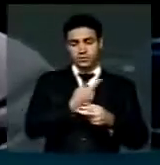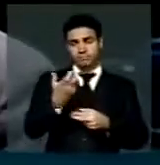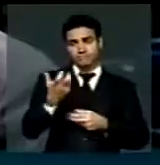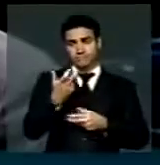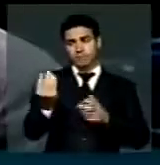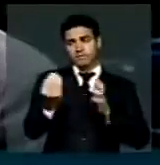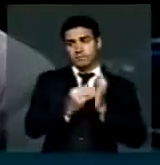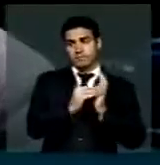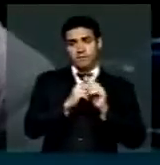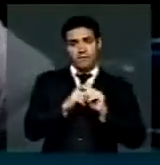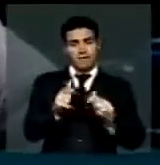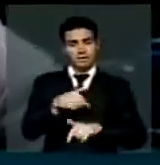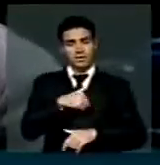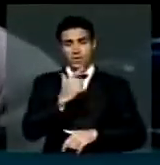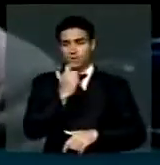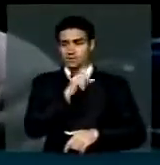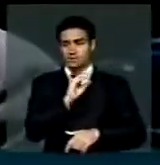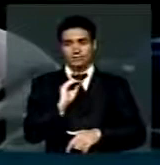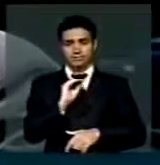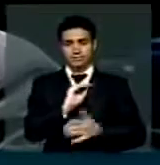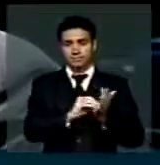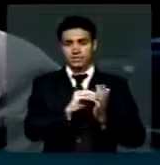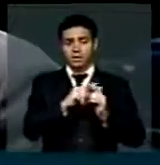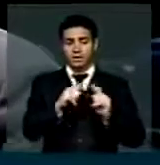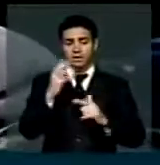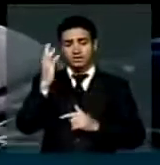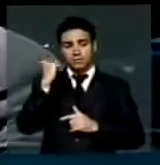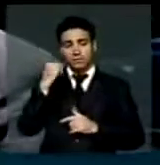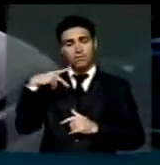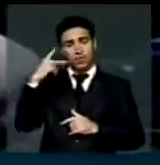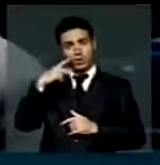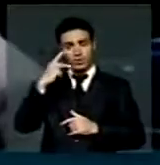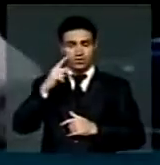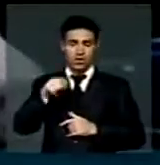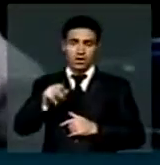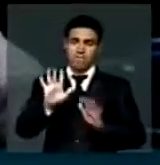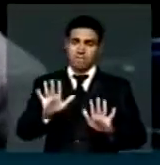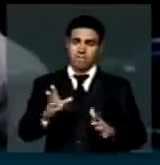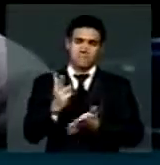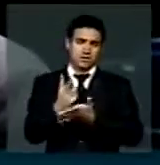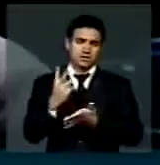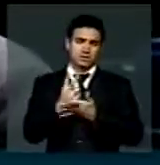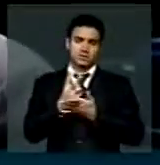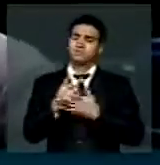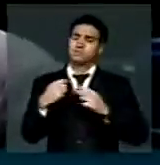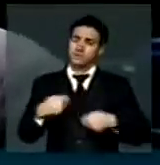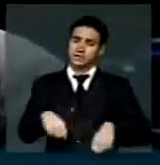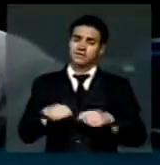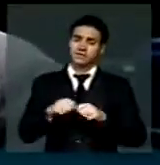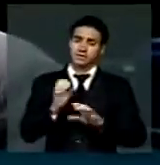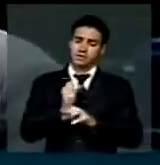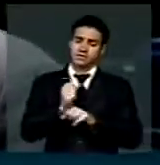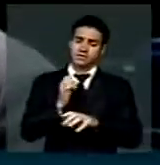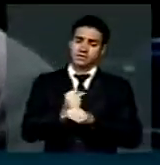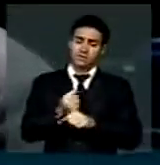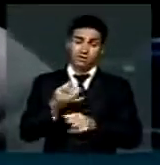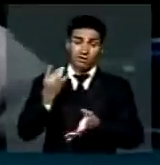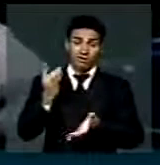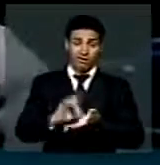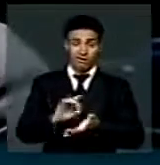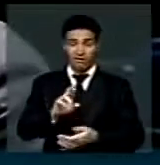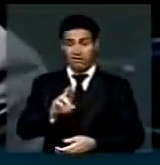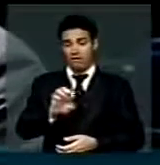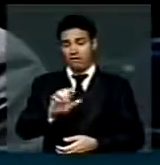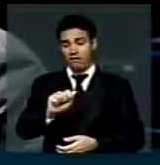que acontecesse não foram possíveis EA gente entende que política é isso que é necessário fazer um um orçamento realmente Realista e que